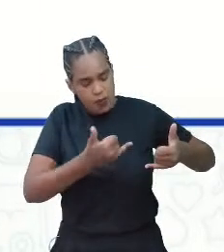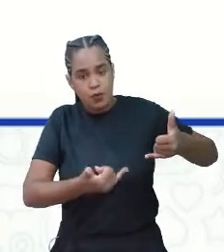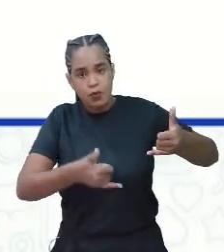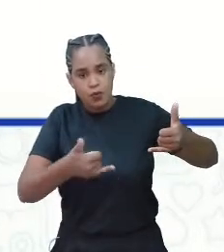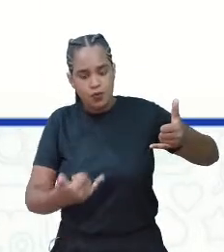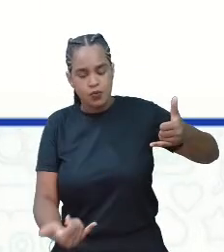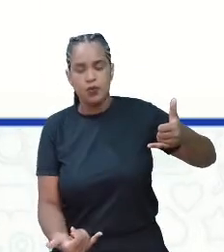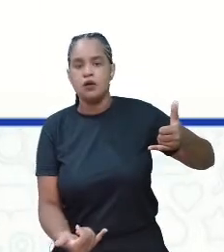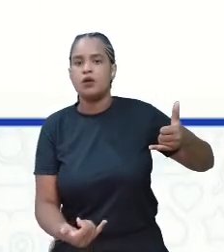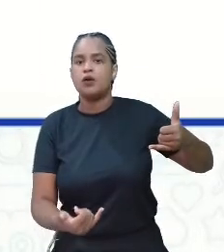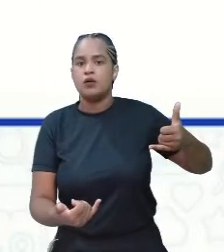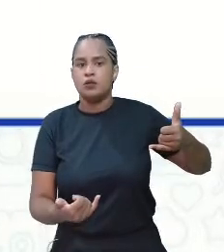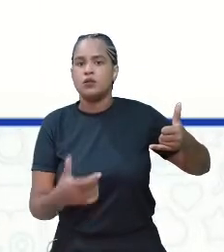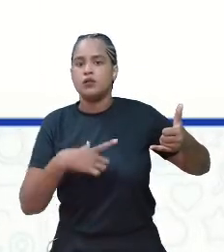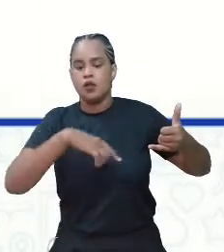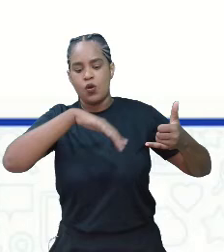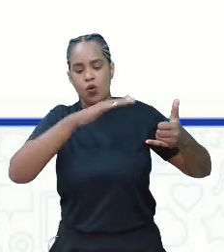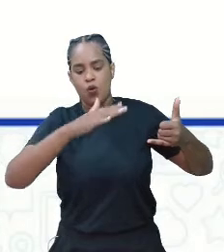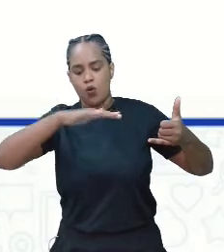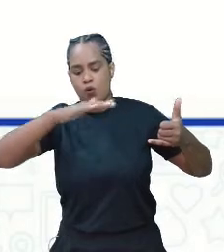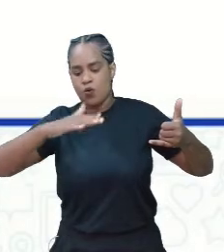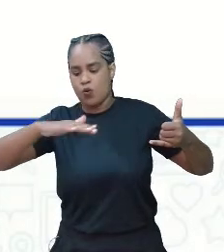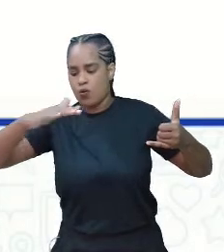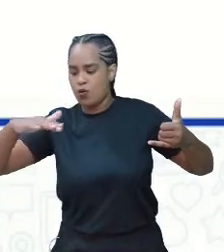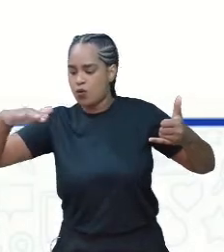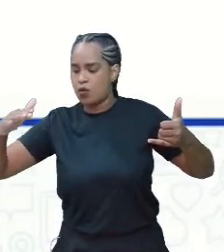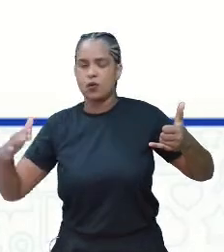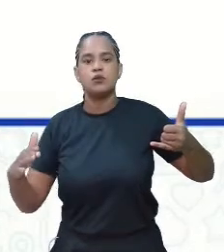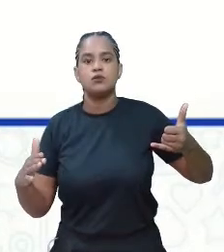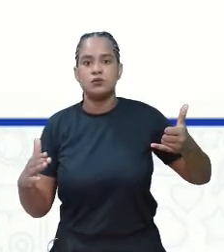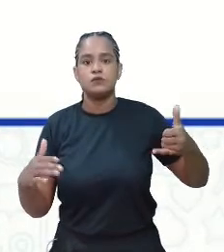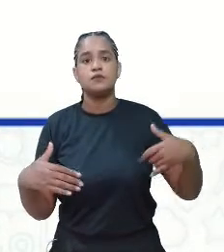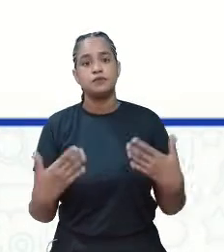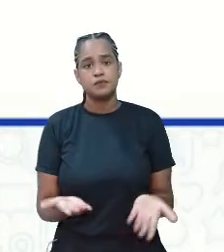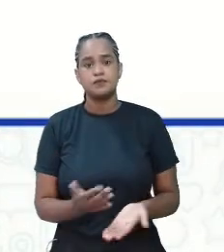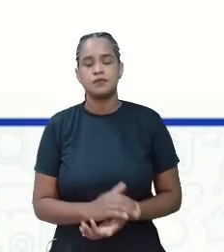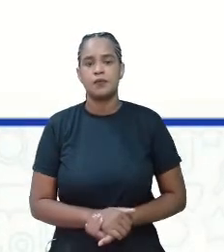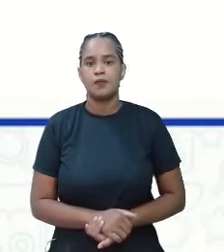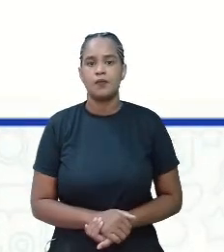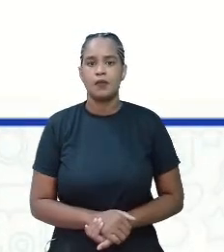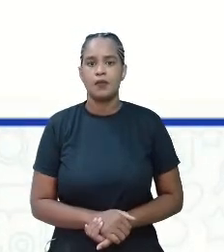ele se propaga através de ondas. Né? Então,